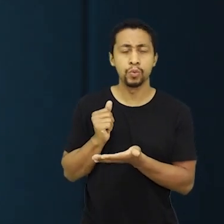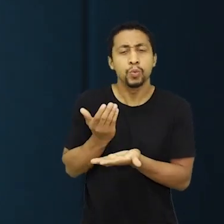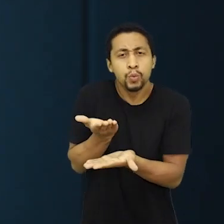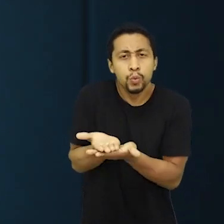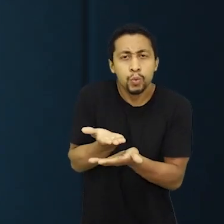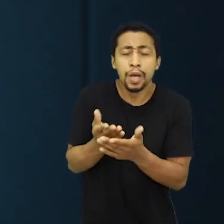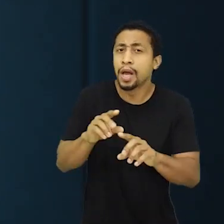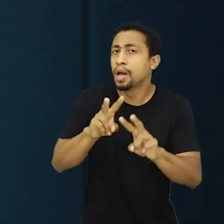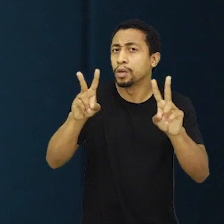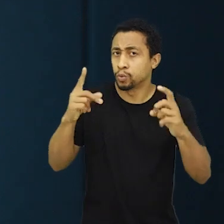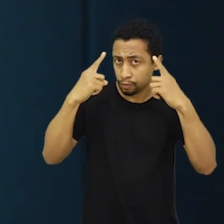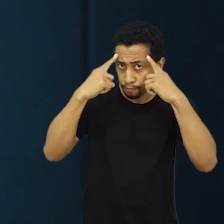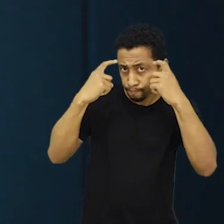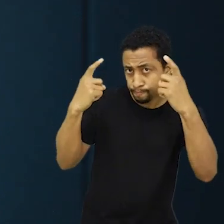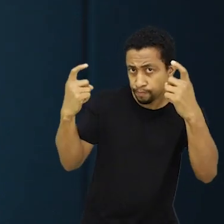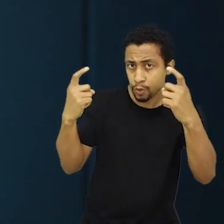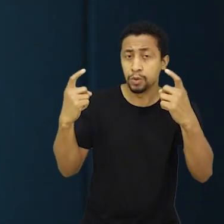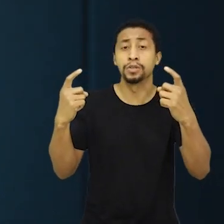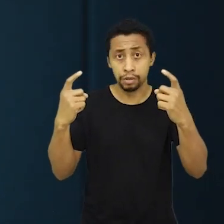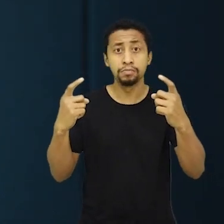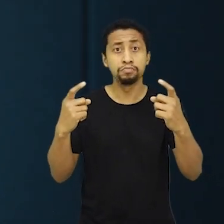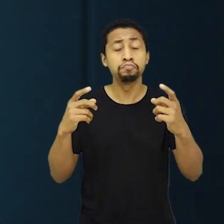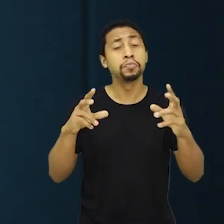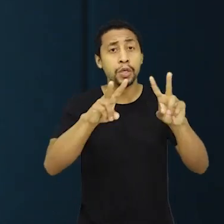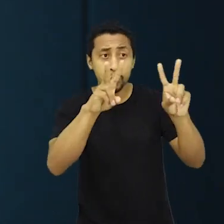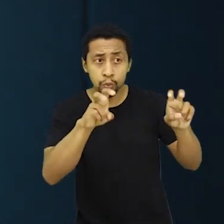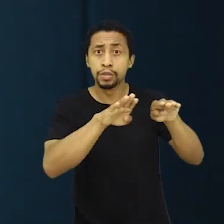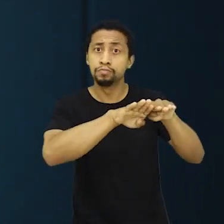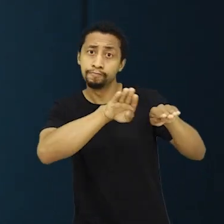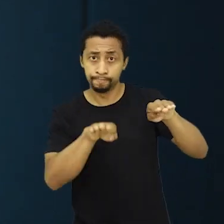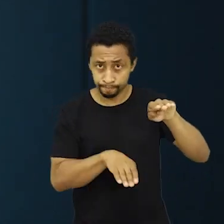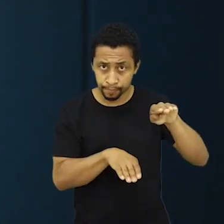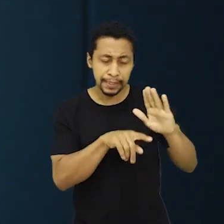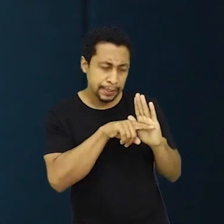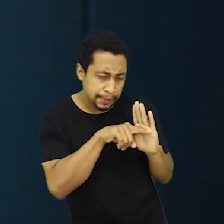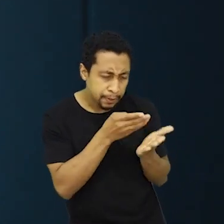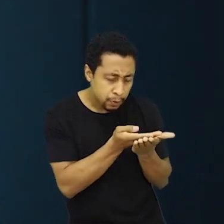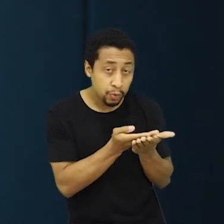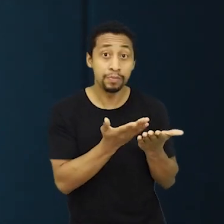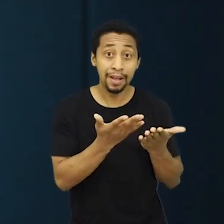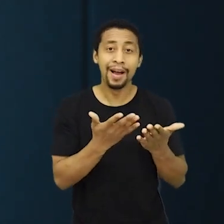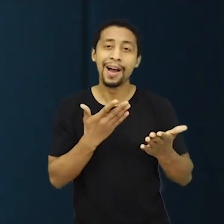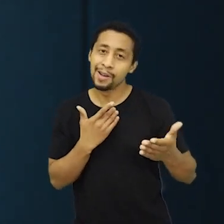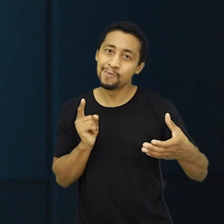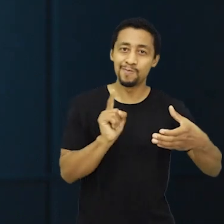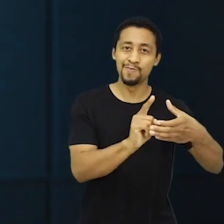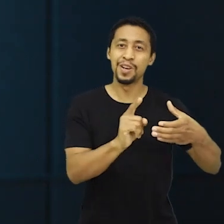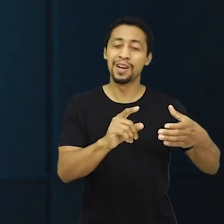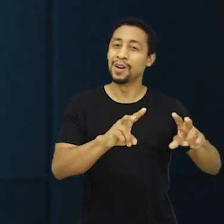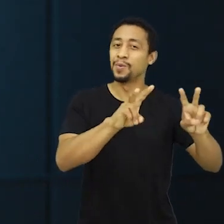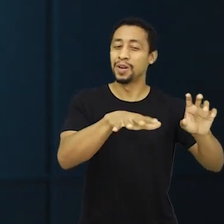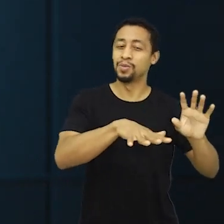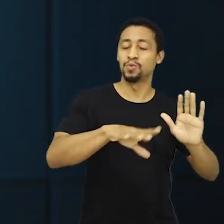violência, ingressar nos estudos sobre desigualdade, e isso vai me aproximando também do debate dos direitos humanos. Então